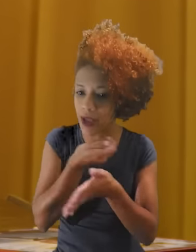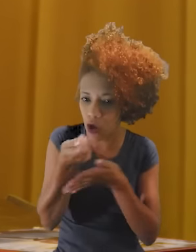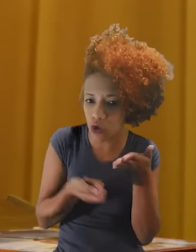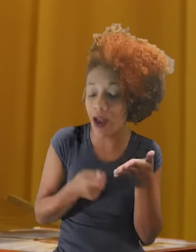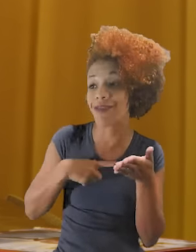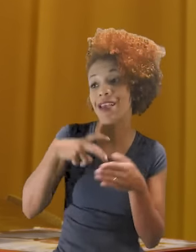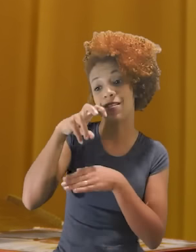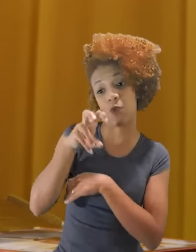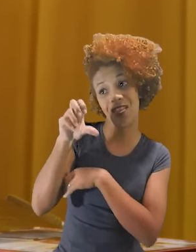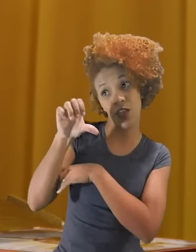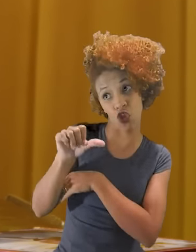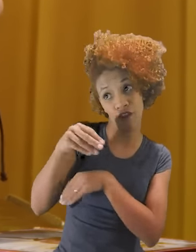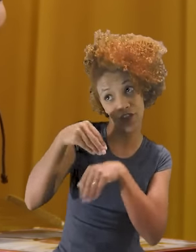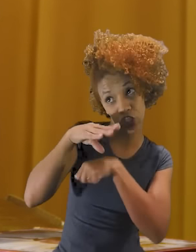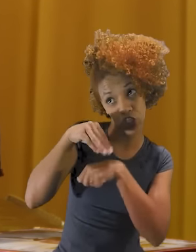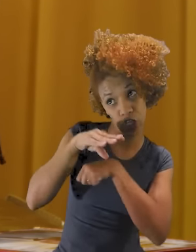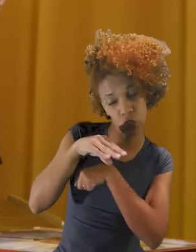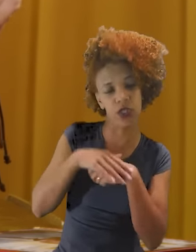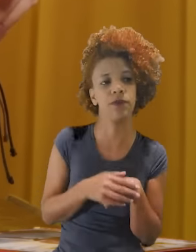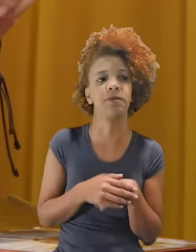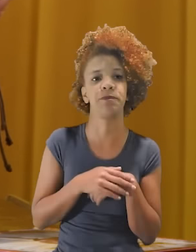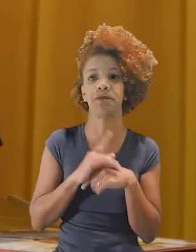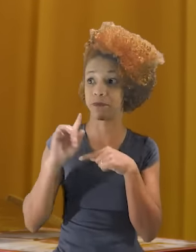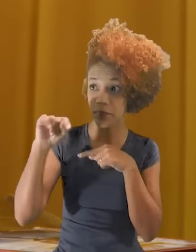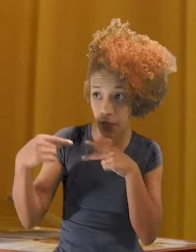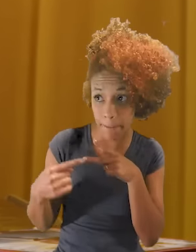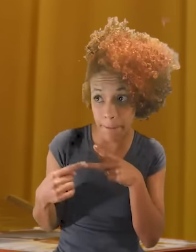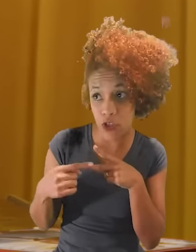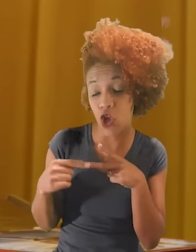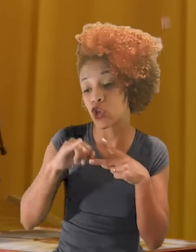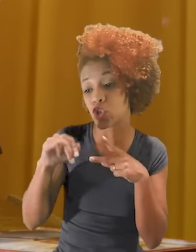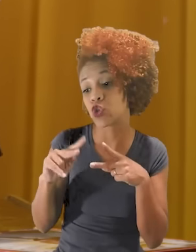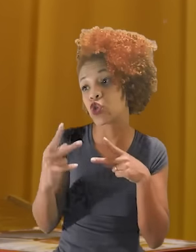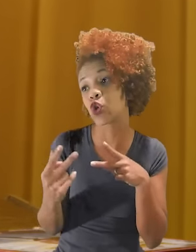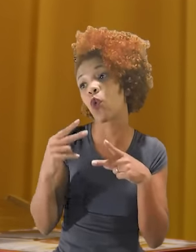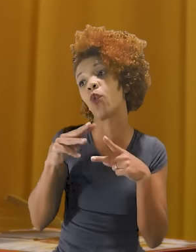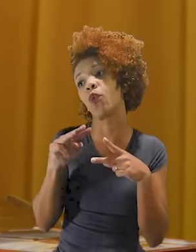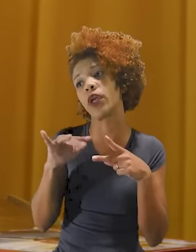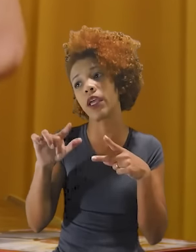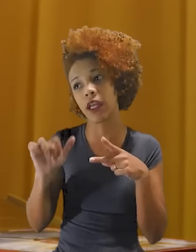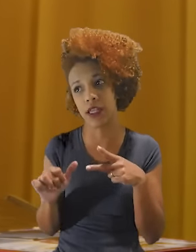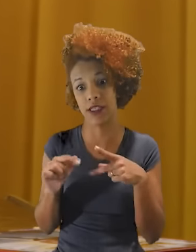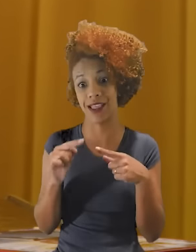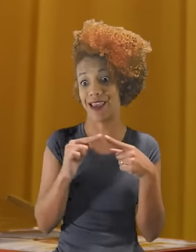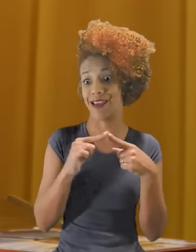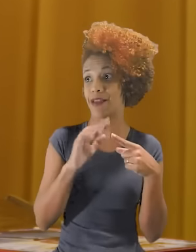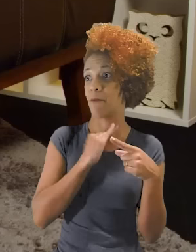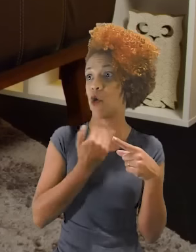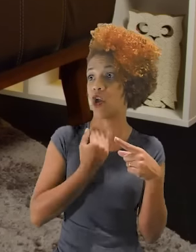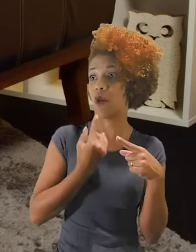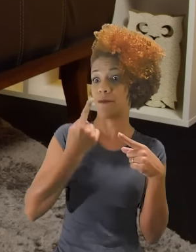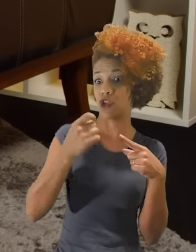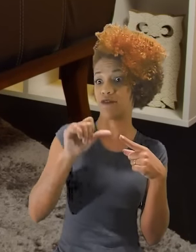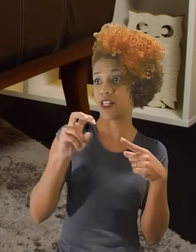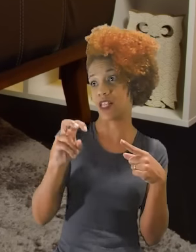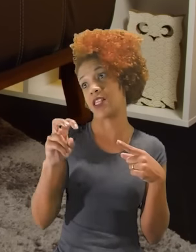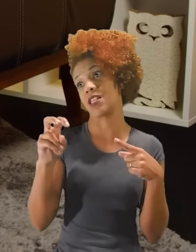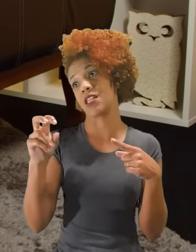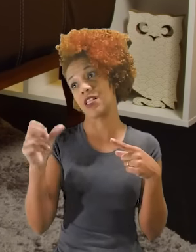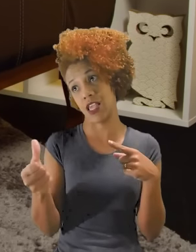59 indicações. Indicações. O cara que tá logo depois dele é o John Williams, que ainda tá vivo. O Disney morreu em 66. Que é o compositor. Compositor